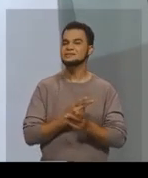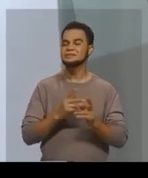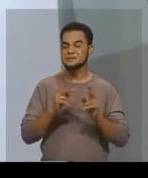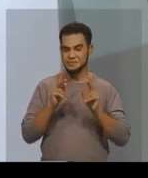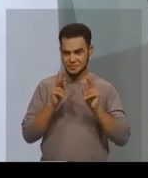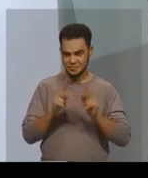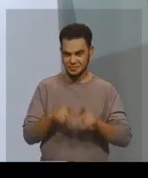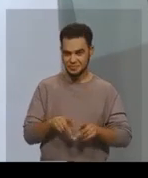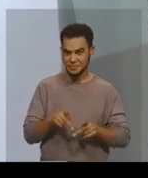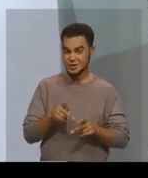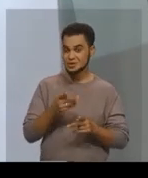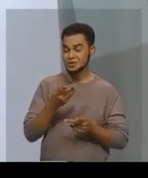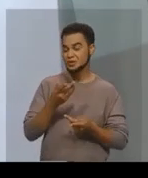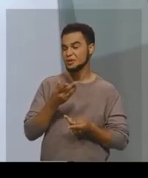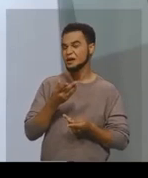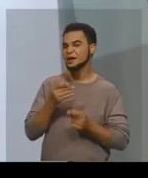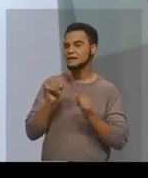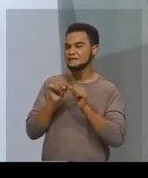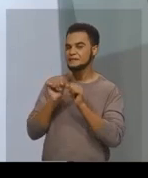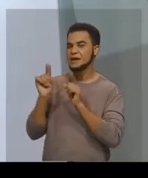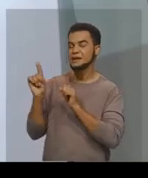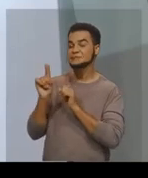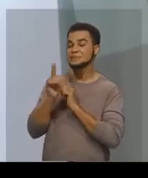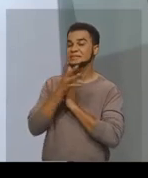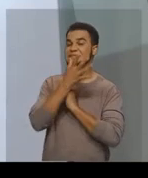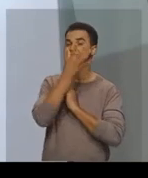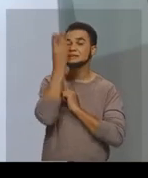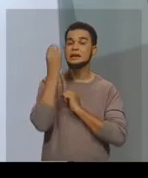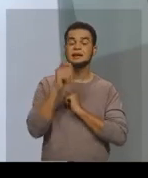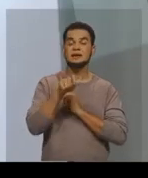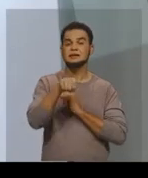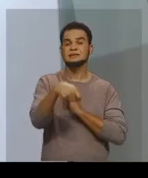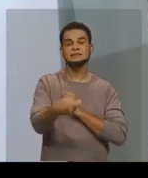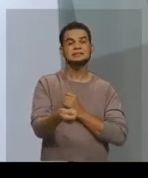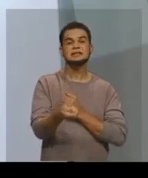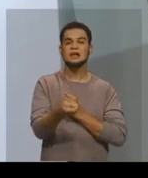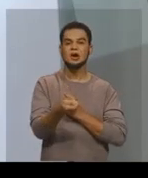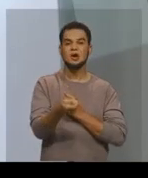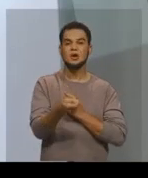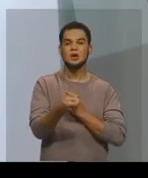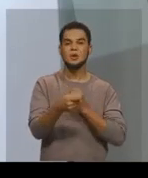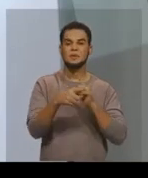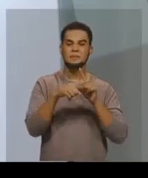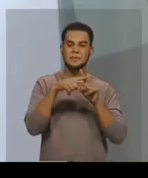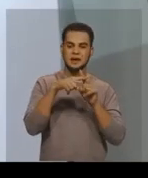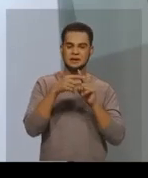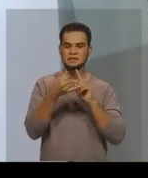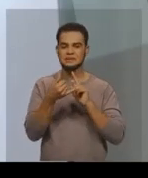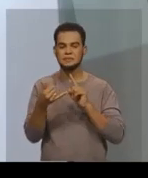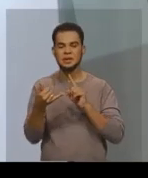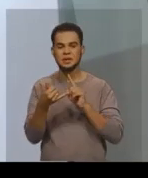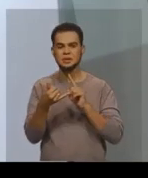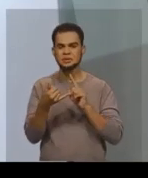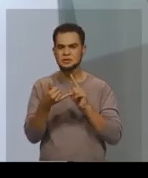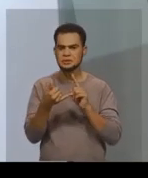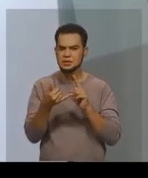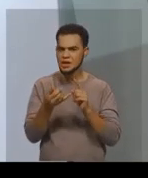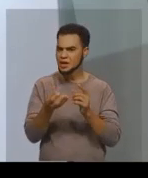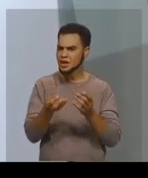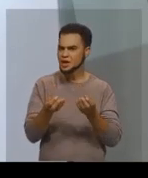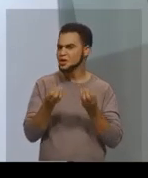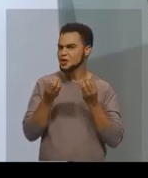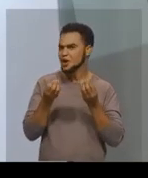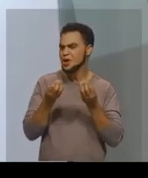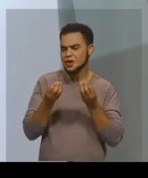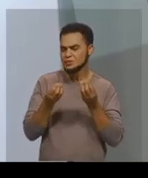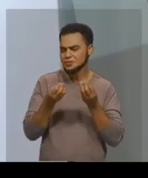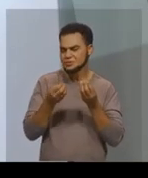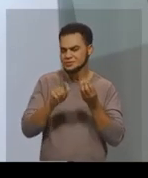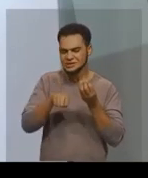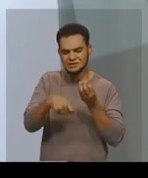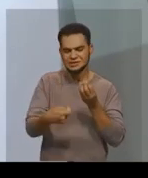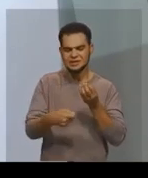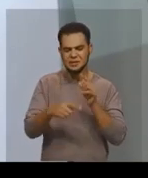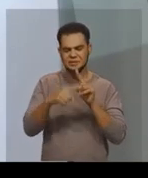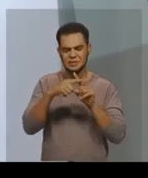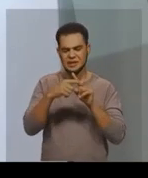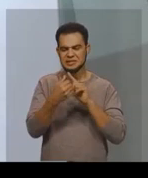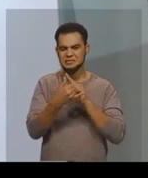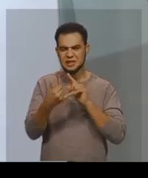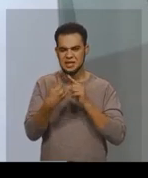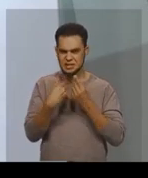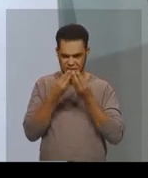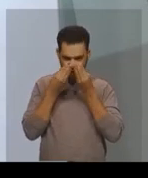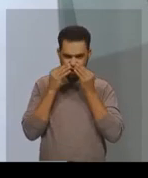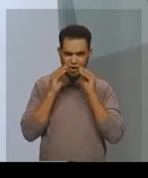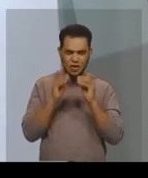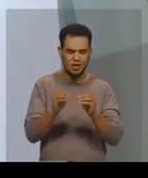um sinal de menos ou de mais. Não dá para simplesmente pegar o de cima e cortar com o de baixo, não. Porque se tiver